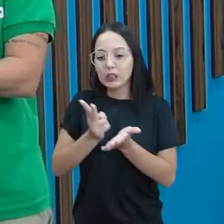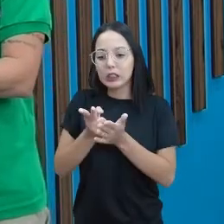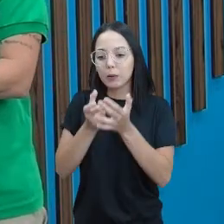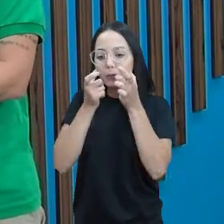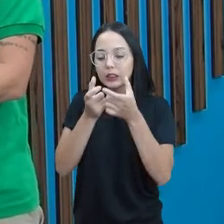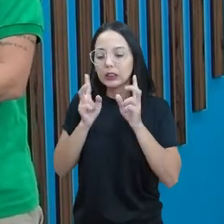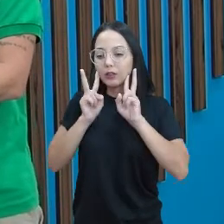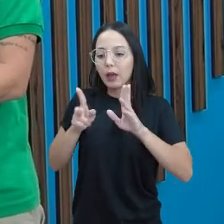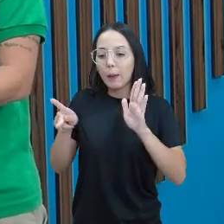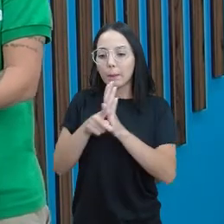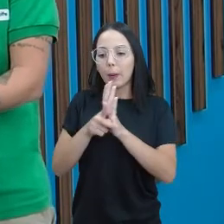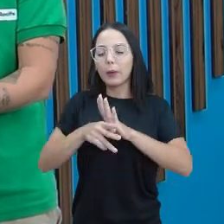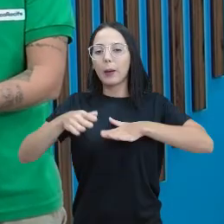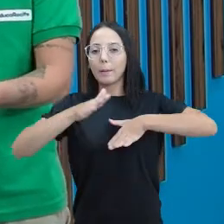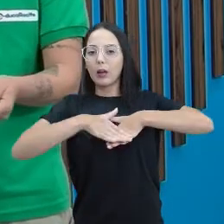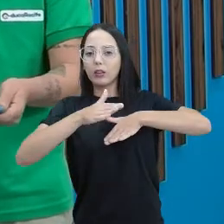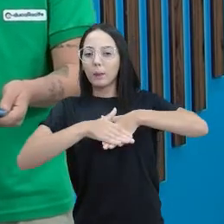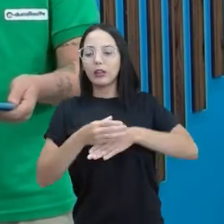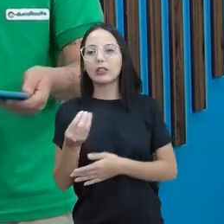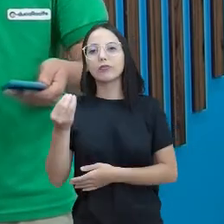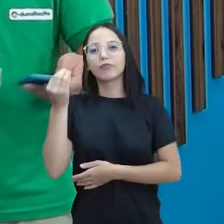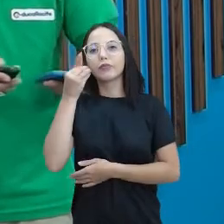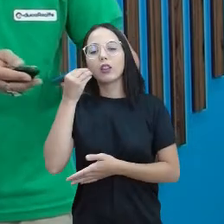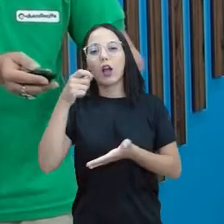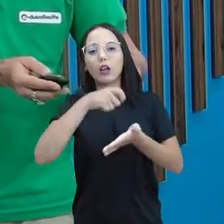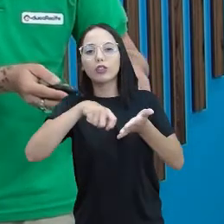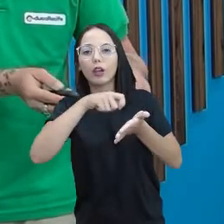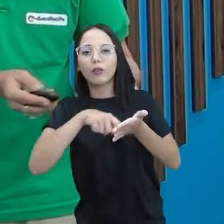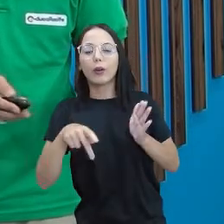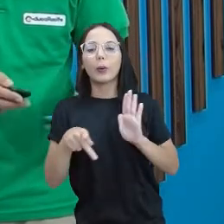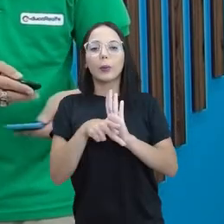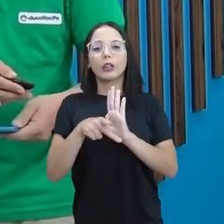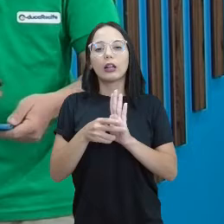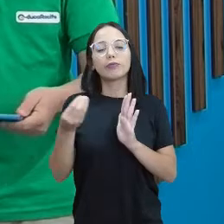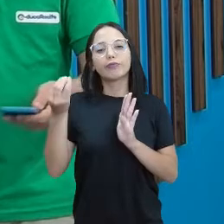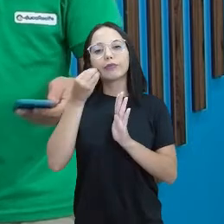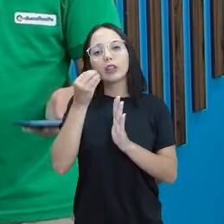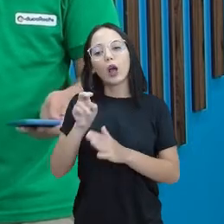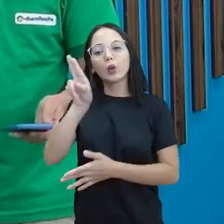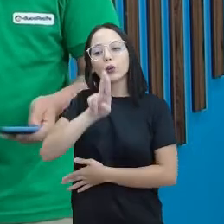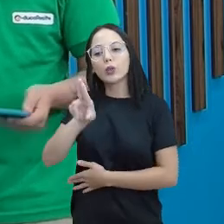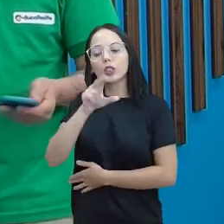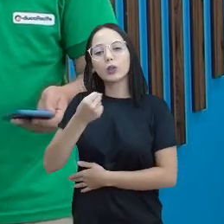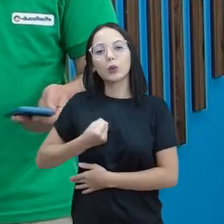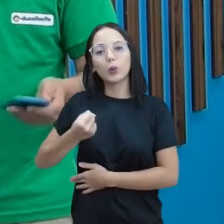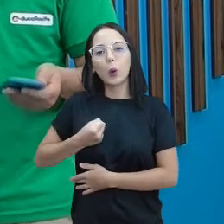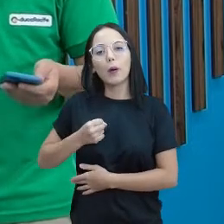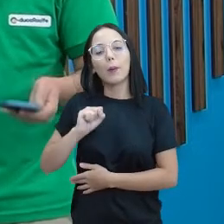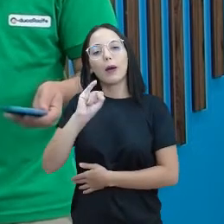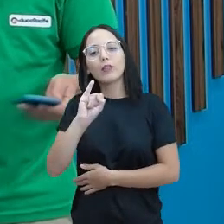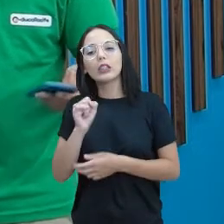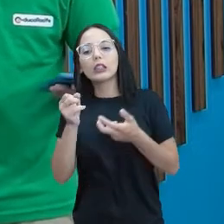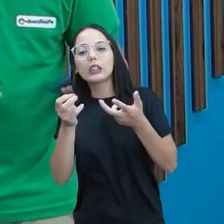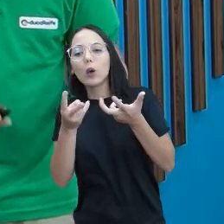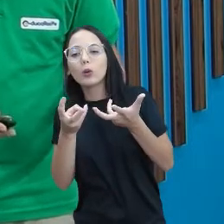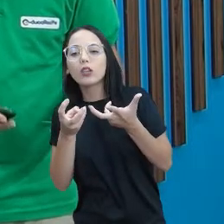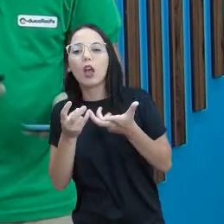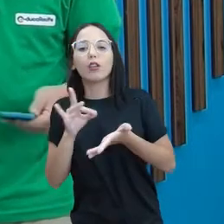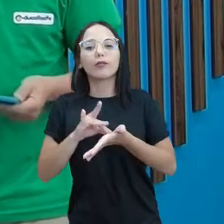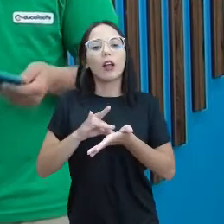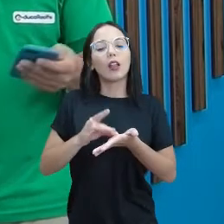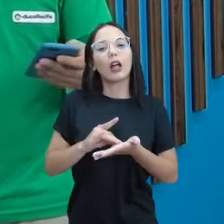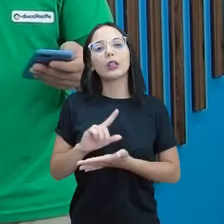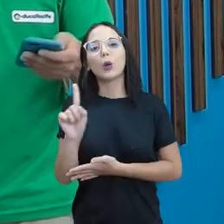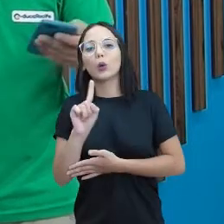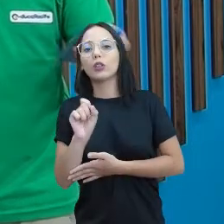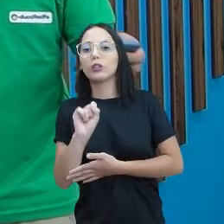uma propriedade matemática, você tentar escrever essa propriedade utilizando os números, para você ver se funciona de fato,